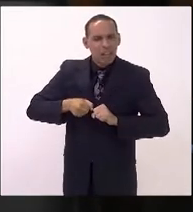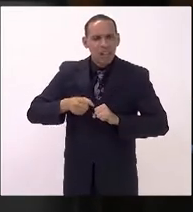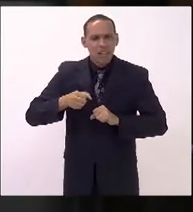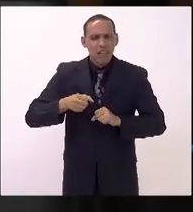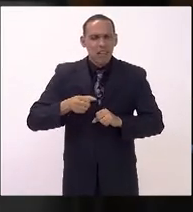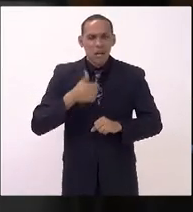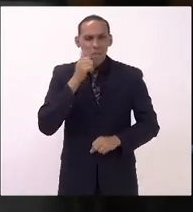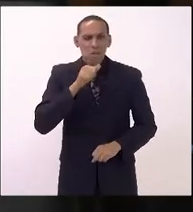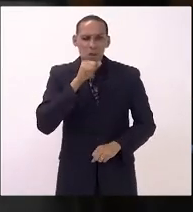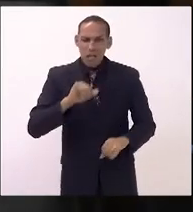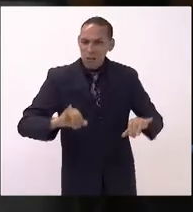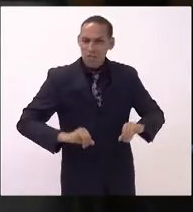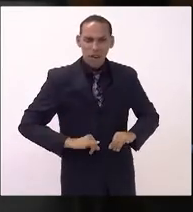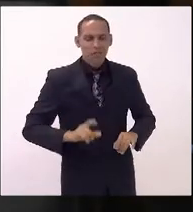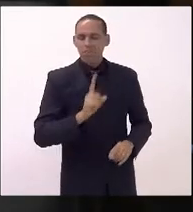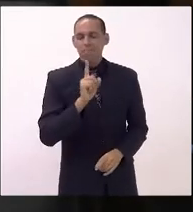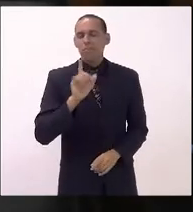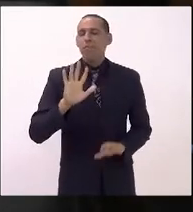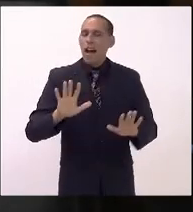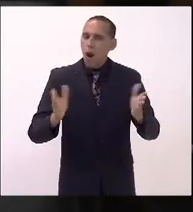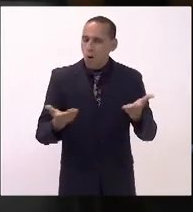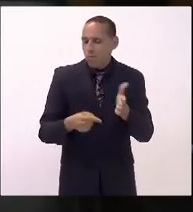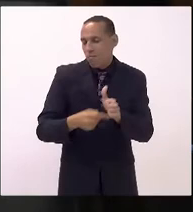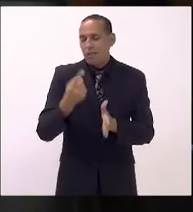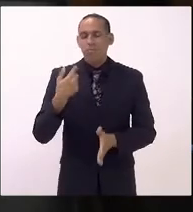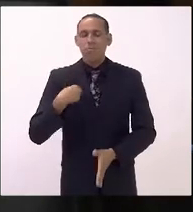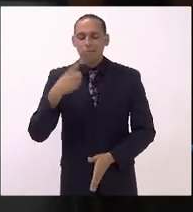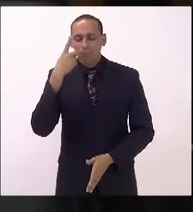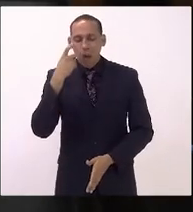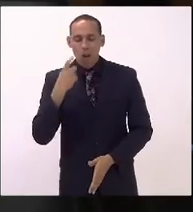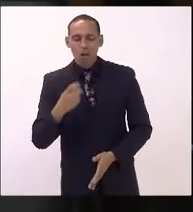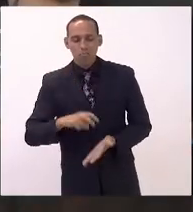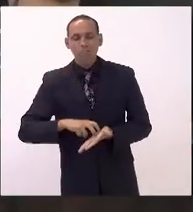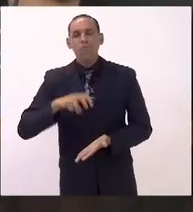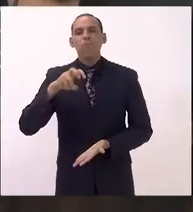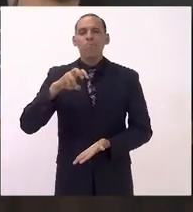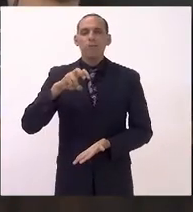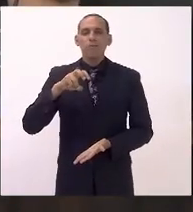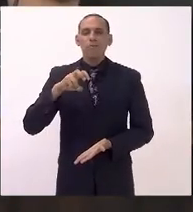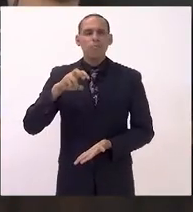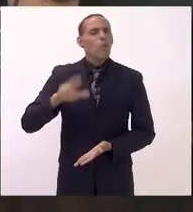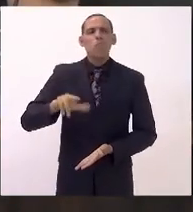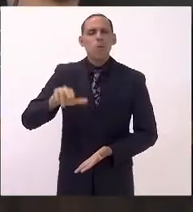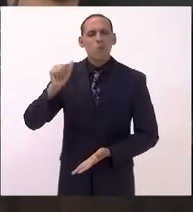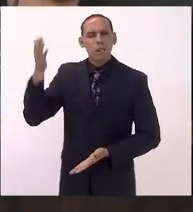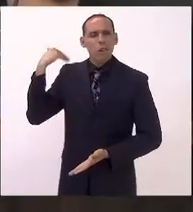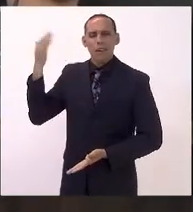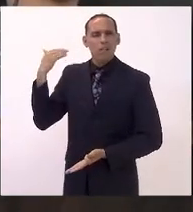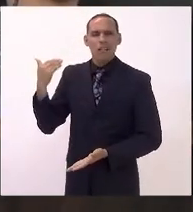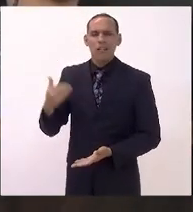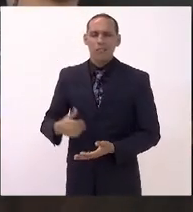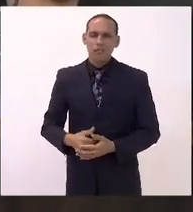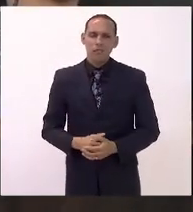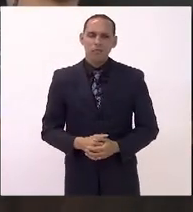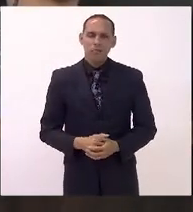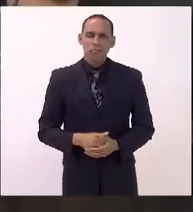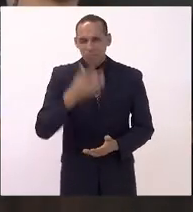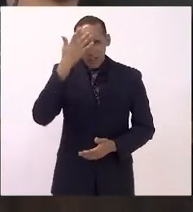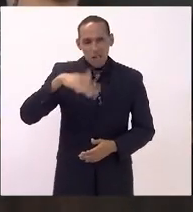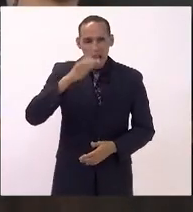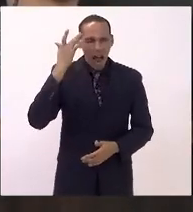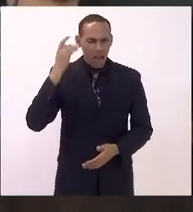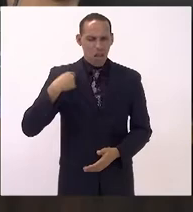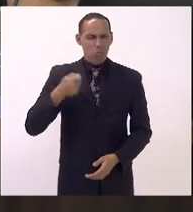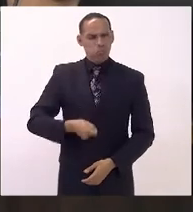vez, eu chorei de manhã. De soluçar, nunca chorei. O pessoal acha que eu sou muito